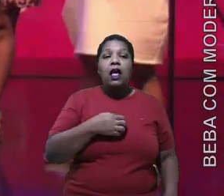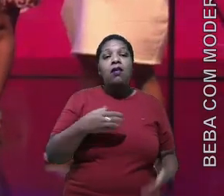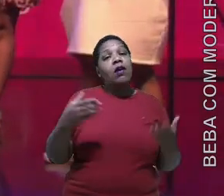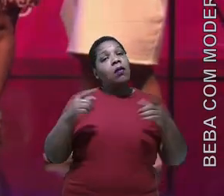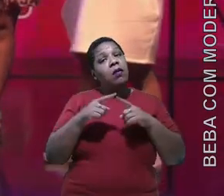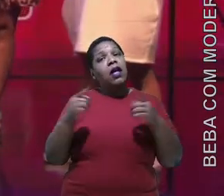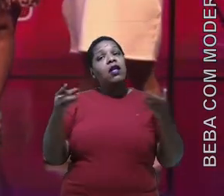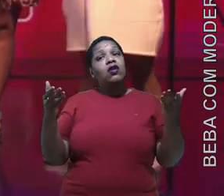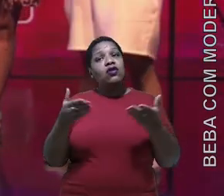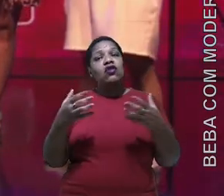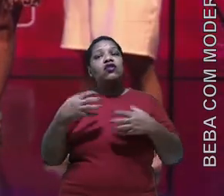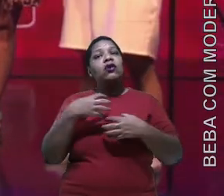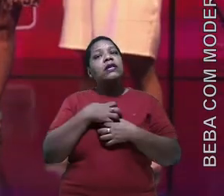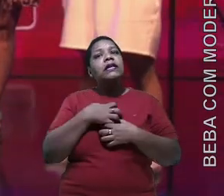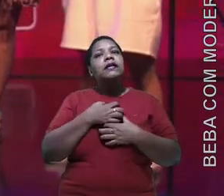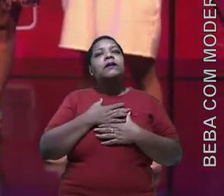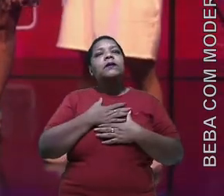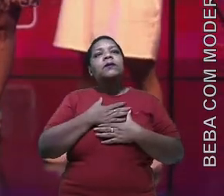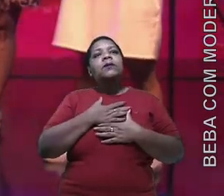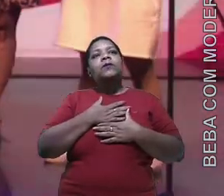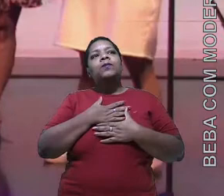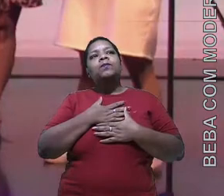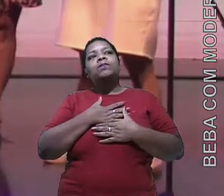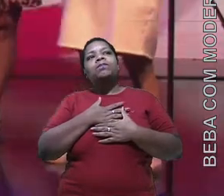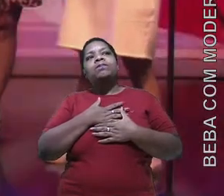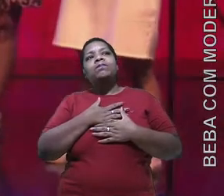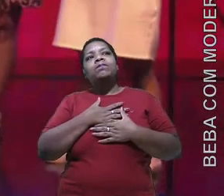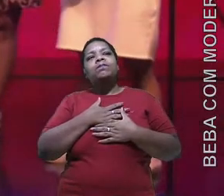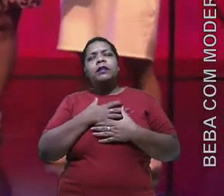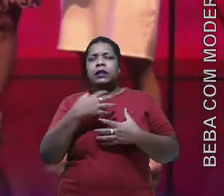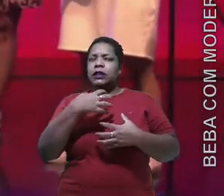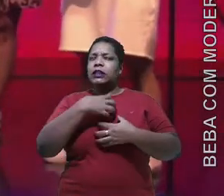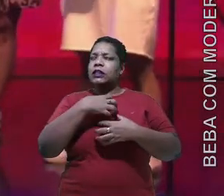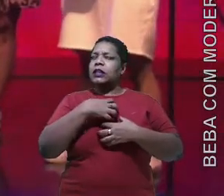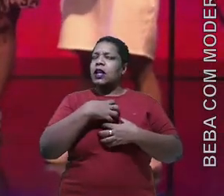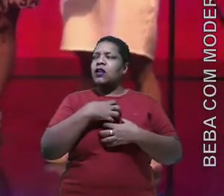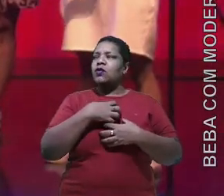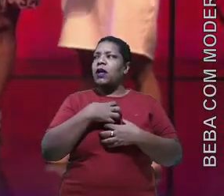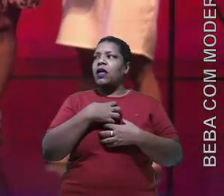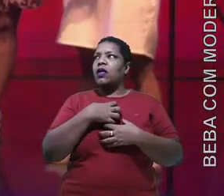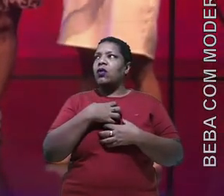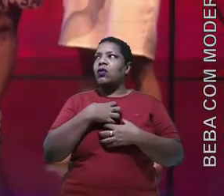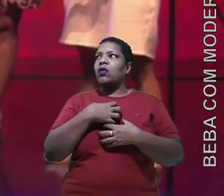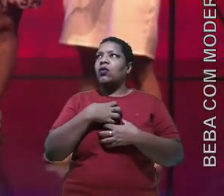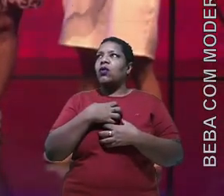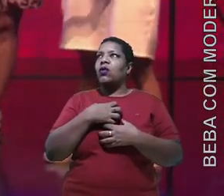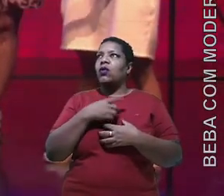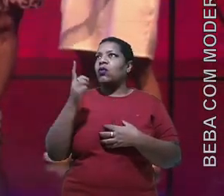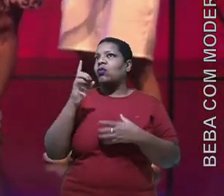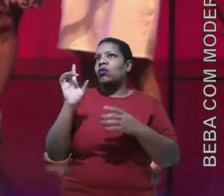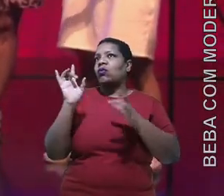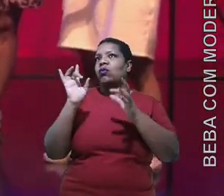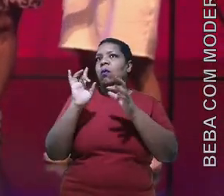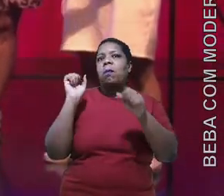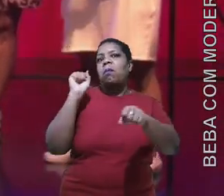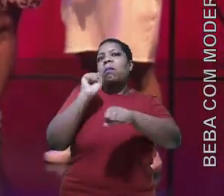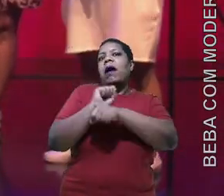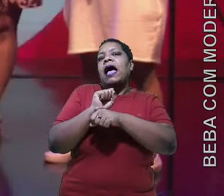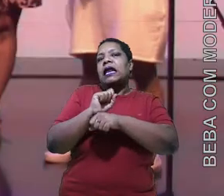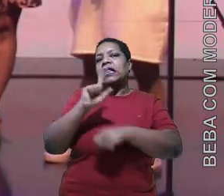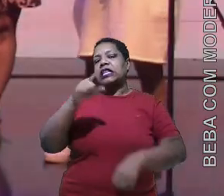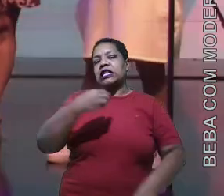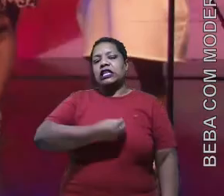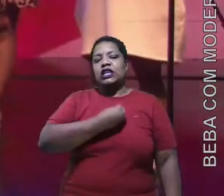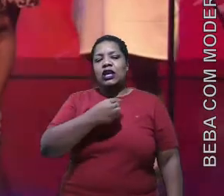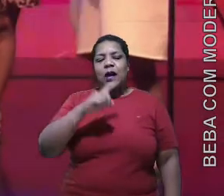hoje eu sinto que é essa esses sentimentos eles não deixam de existir mas